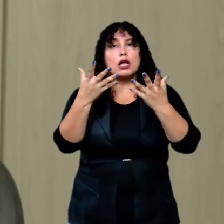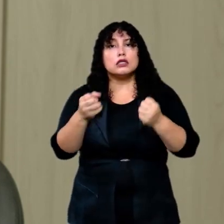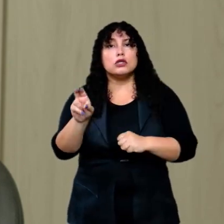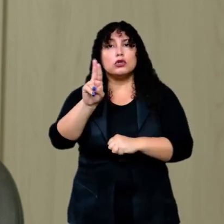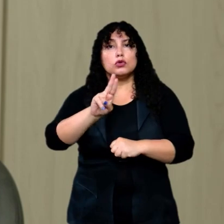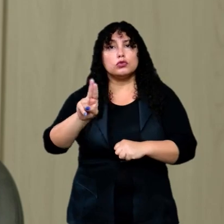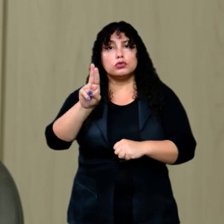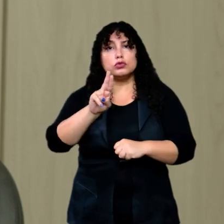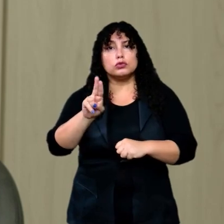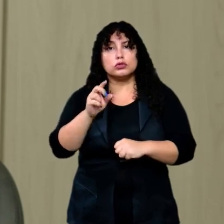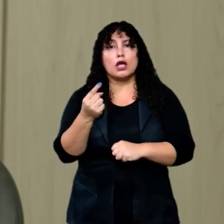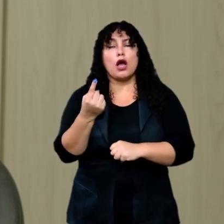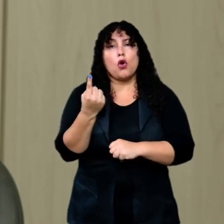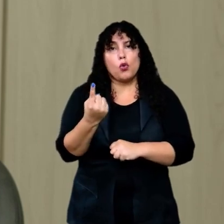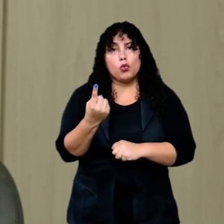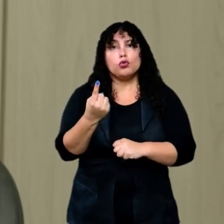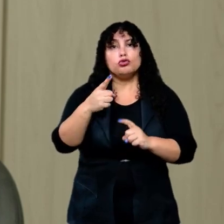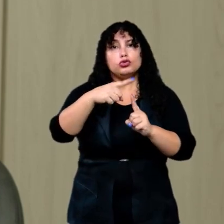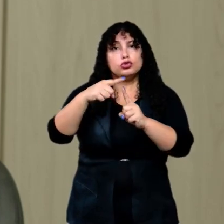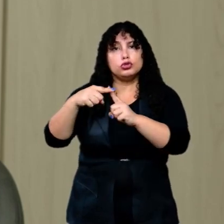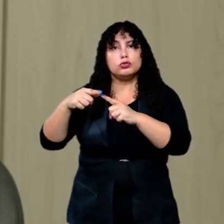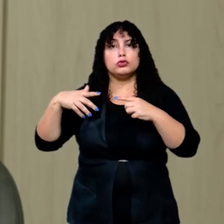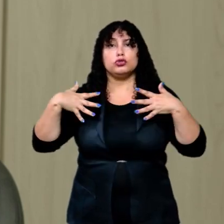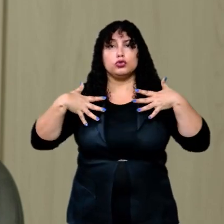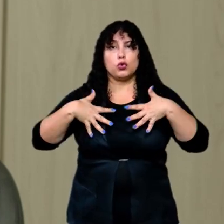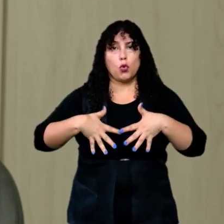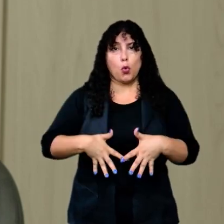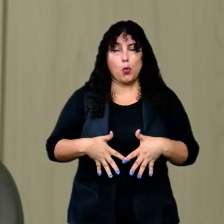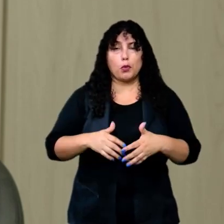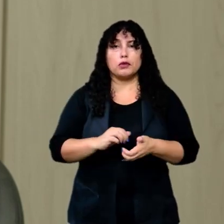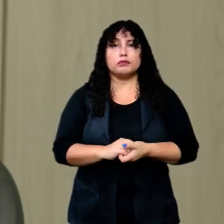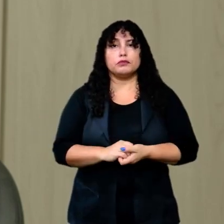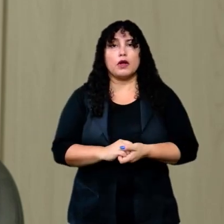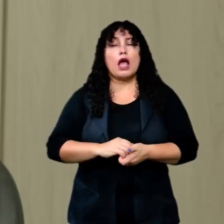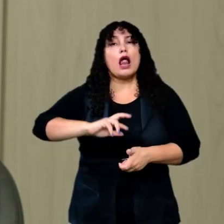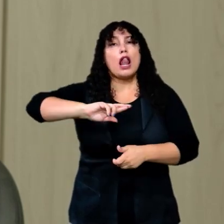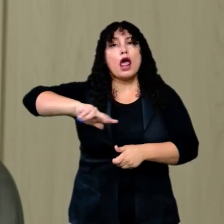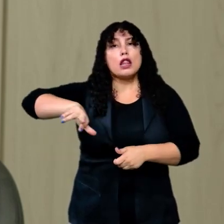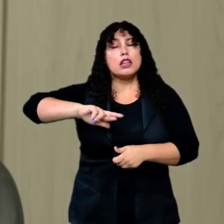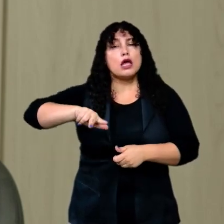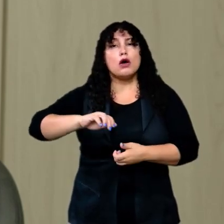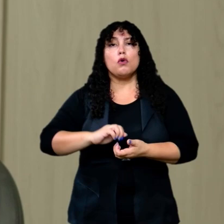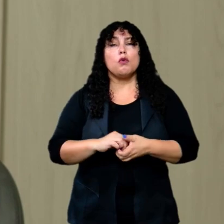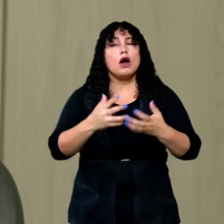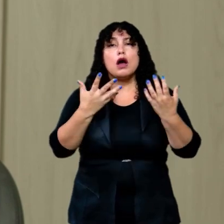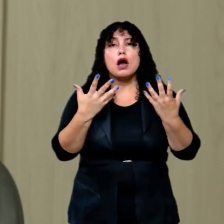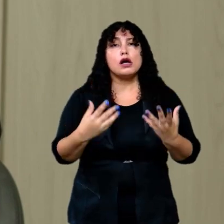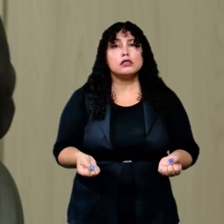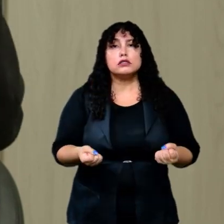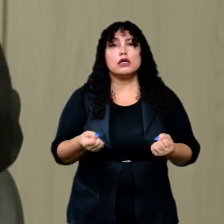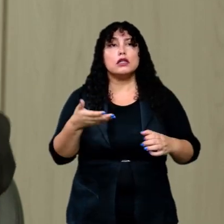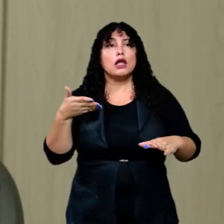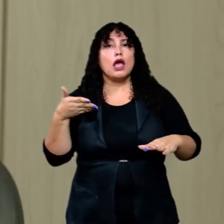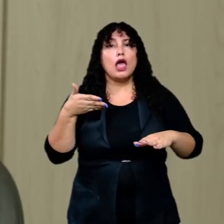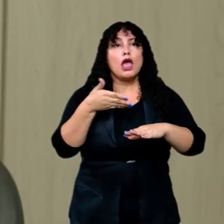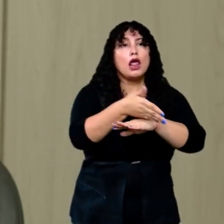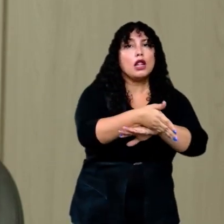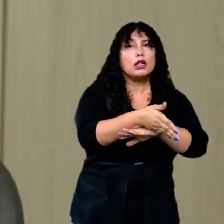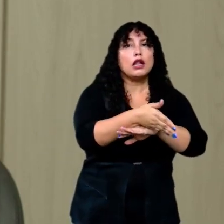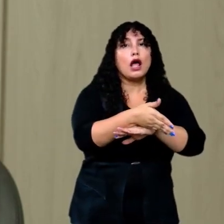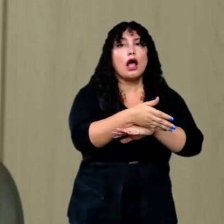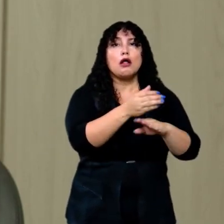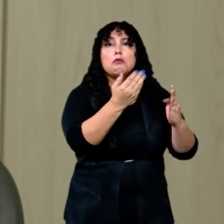um determinado tipo de roupa, ela não aceita entrar por uma